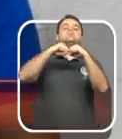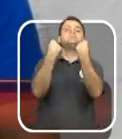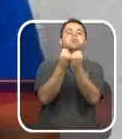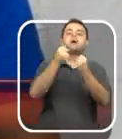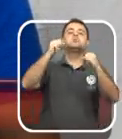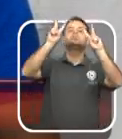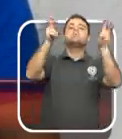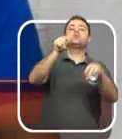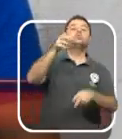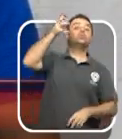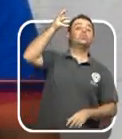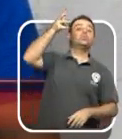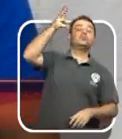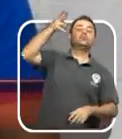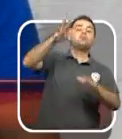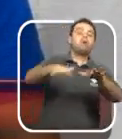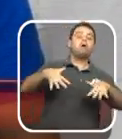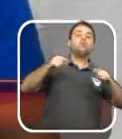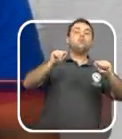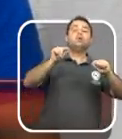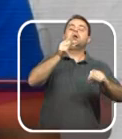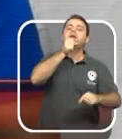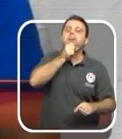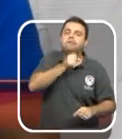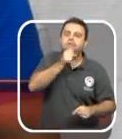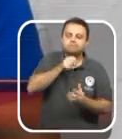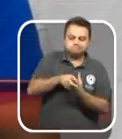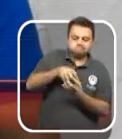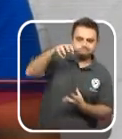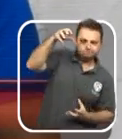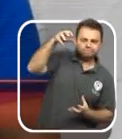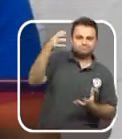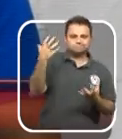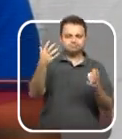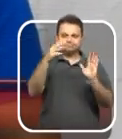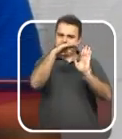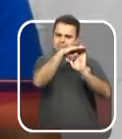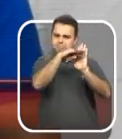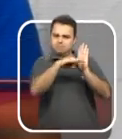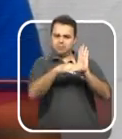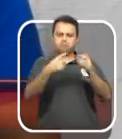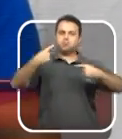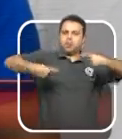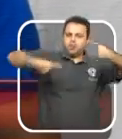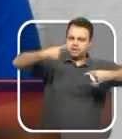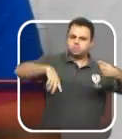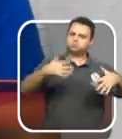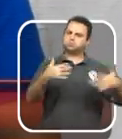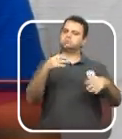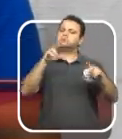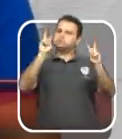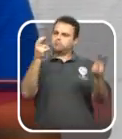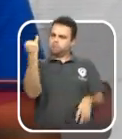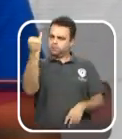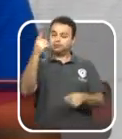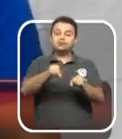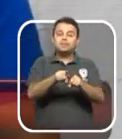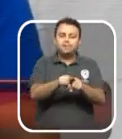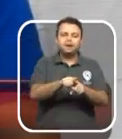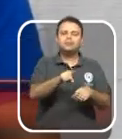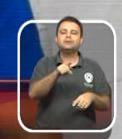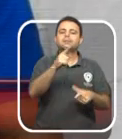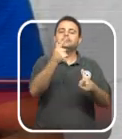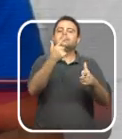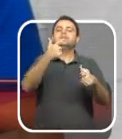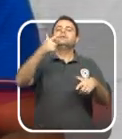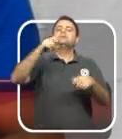dos idosos, políticas públicas para idosos, né? Foi um tema muito interessante, além da questão do